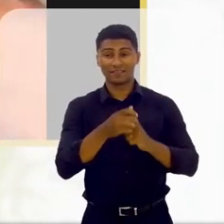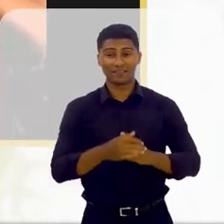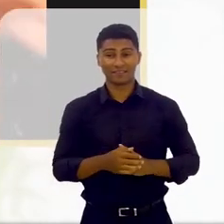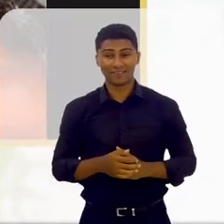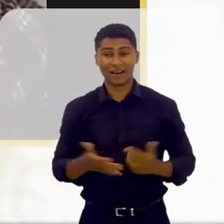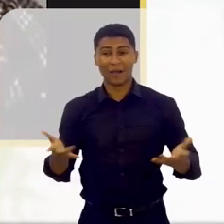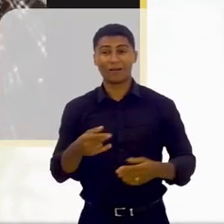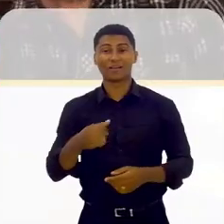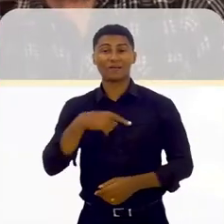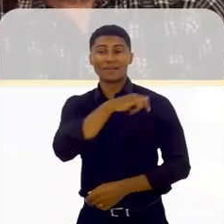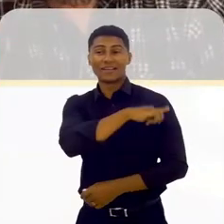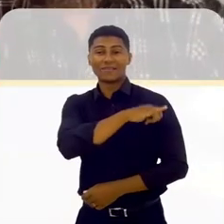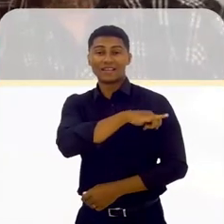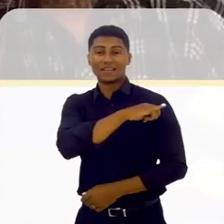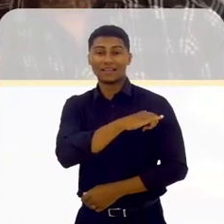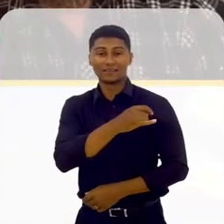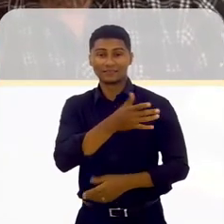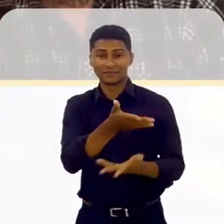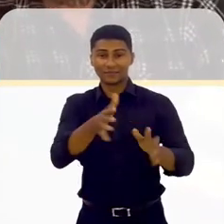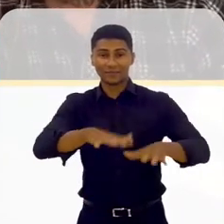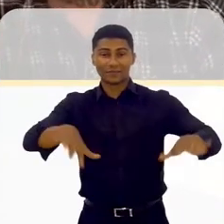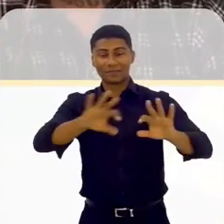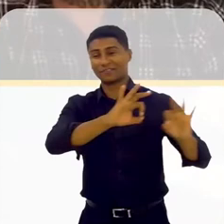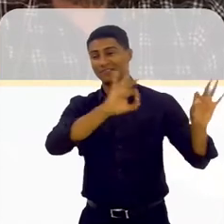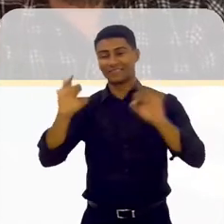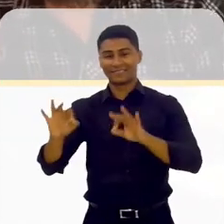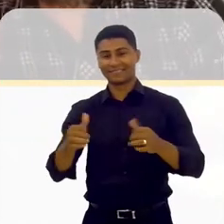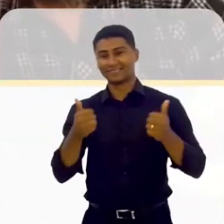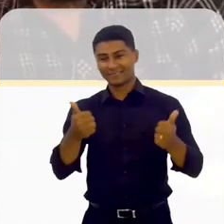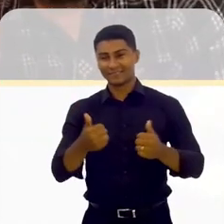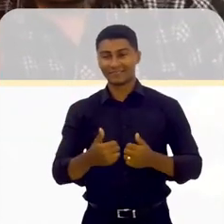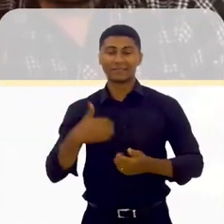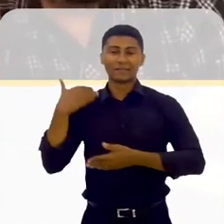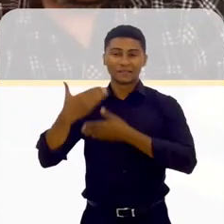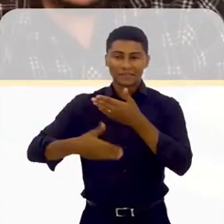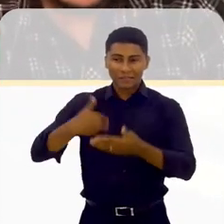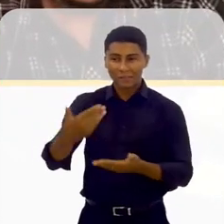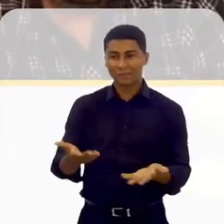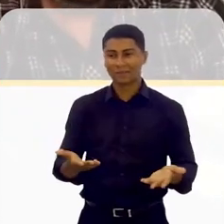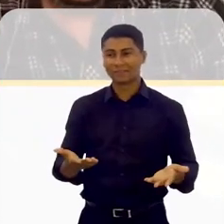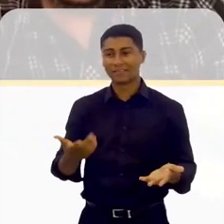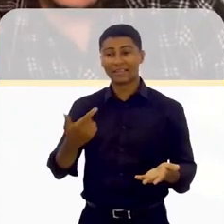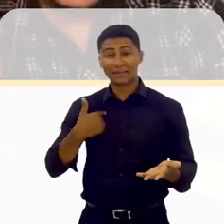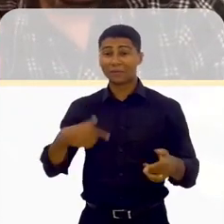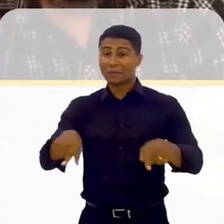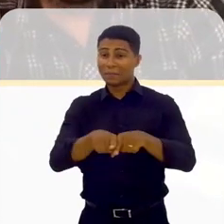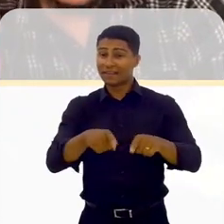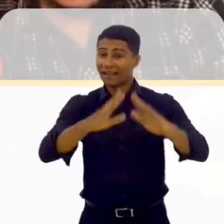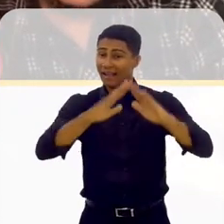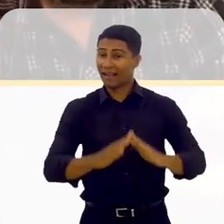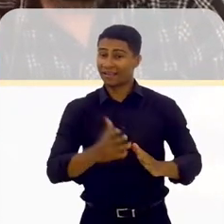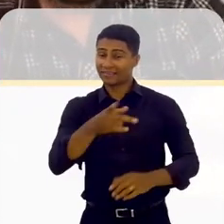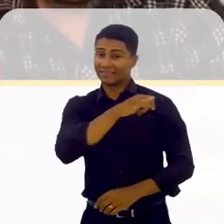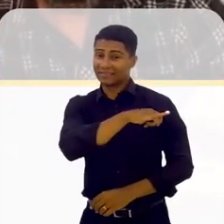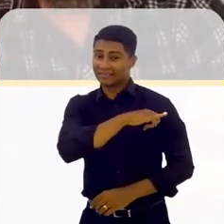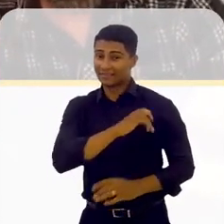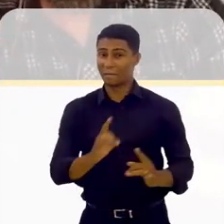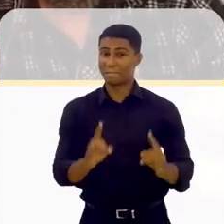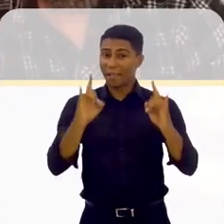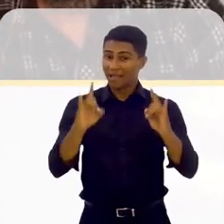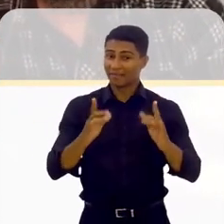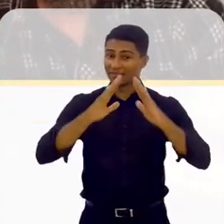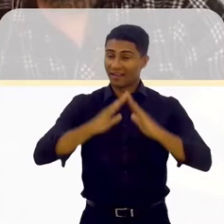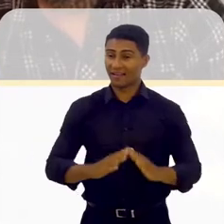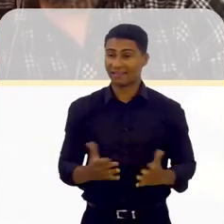lá pro. Ah, tô no Rio de Janeiro. Olha aí, galera do Rio de Janeiro. Tô aí, ó. Daqui a pouco eu tô com uma casa, um apartamento aí. E é só Com questão de